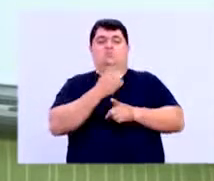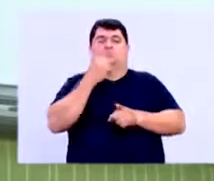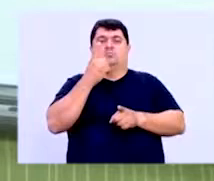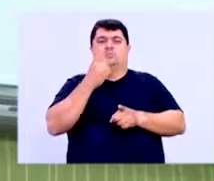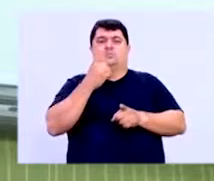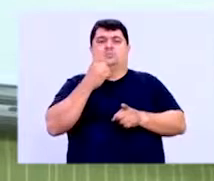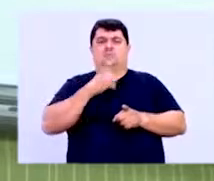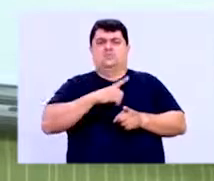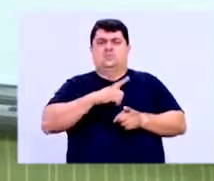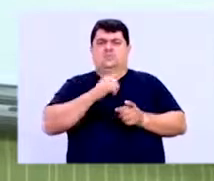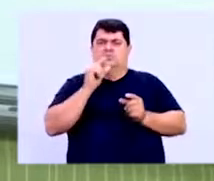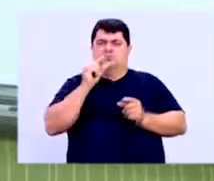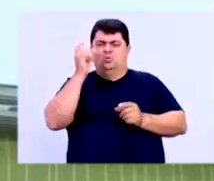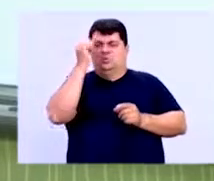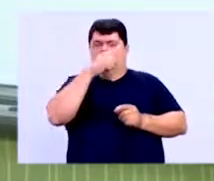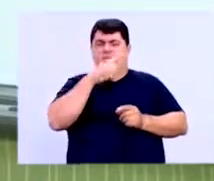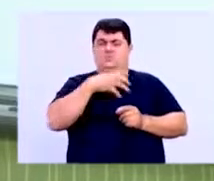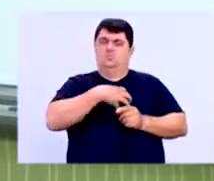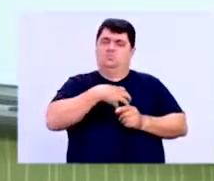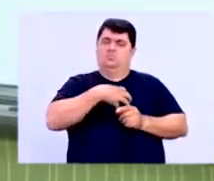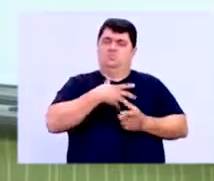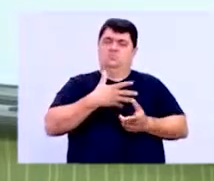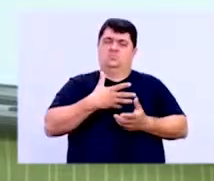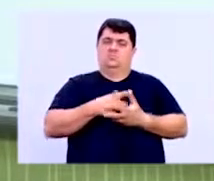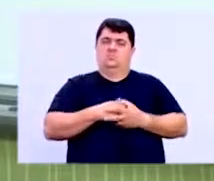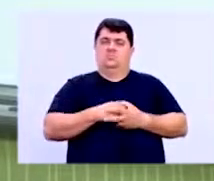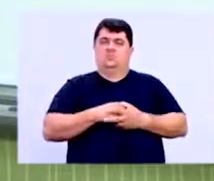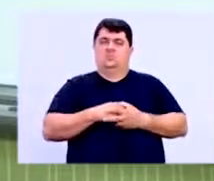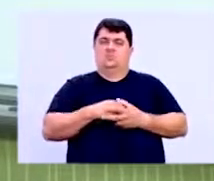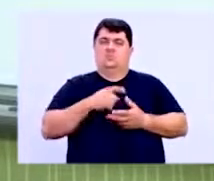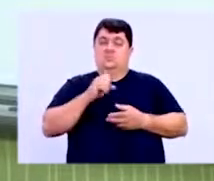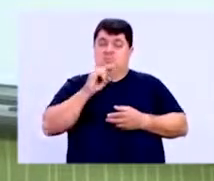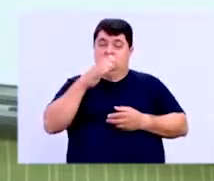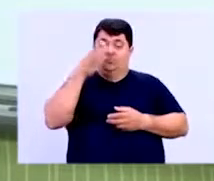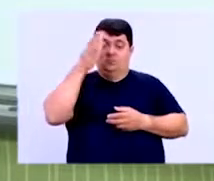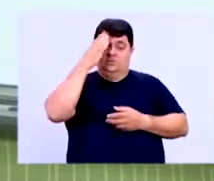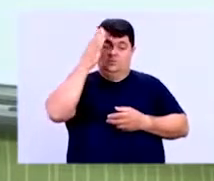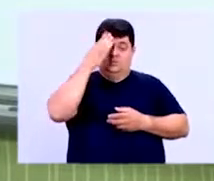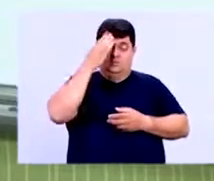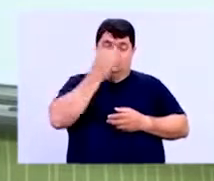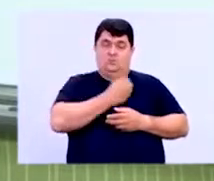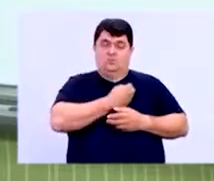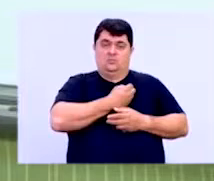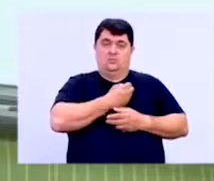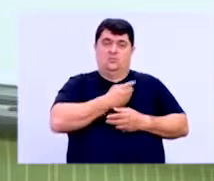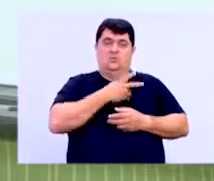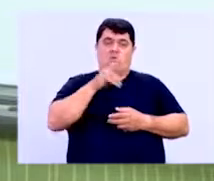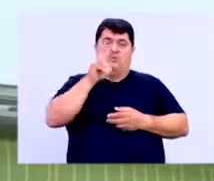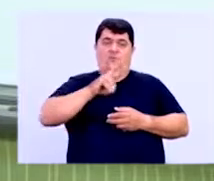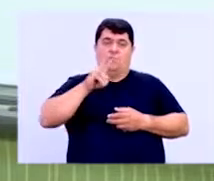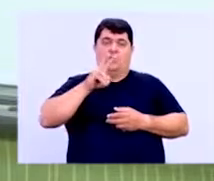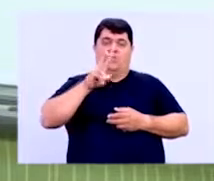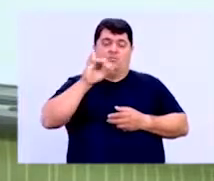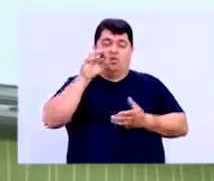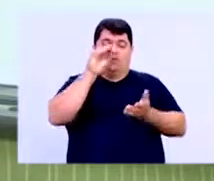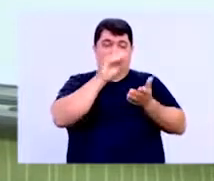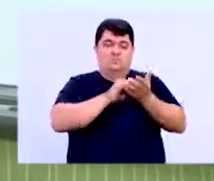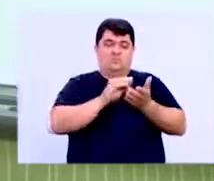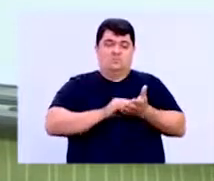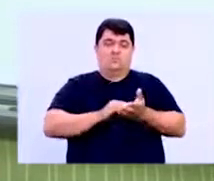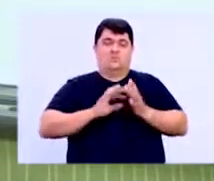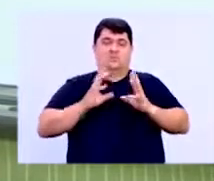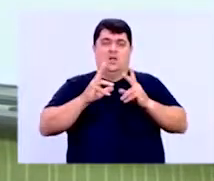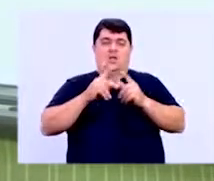exigem um certo trabalho, entendeu? A partir do momento que você sabe o valor desse número, aquele valor ele vai ser aplicado a